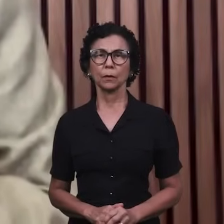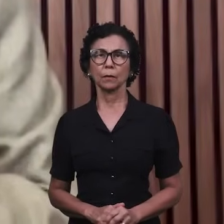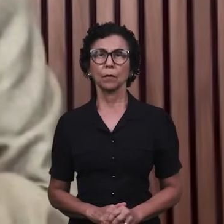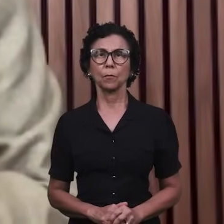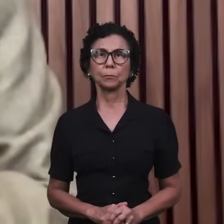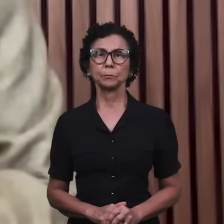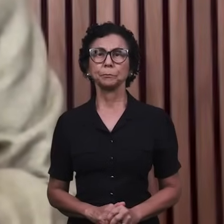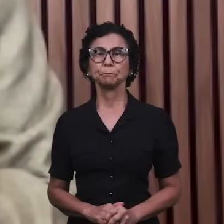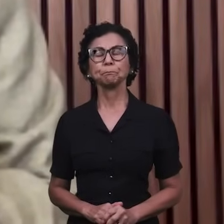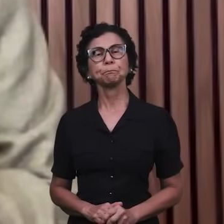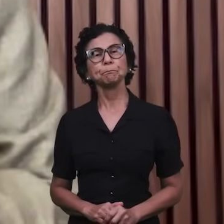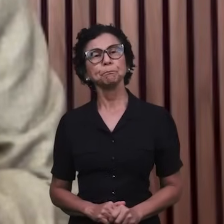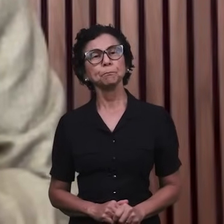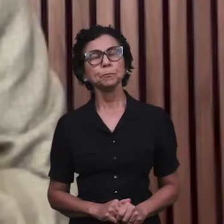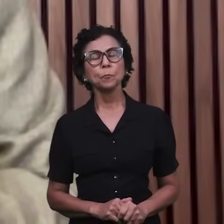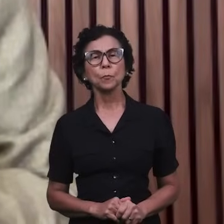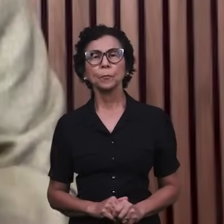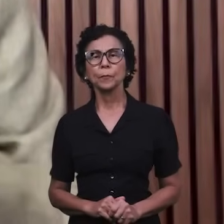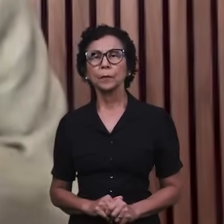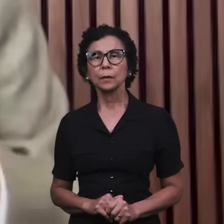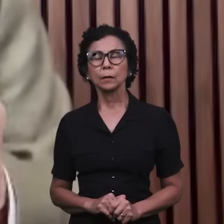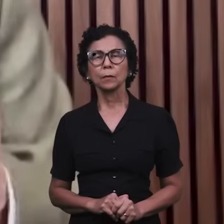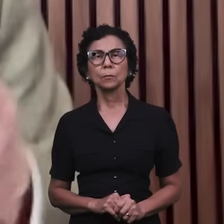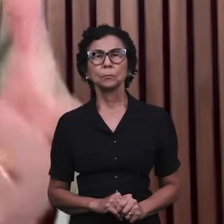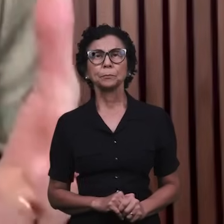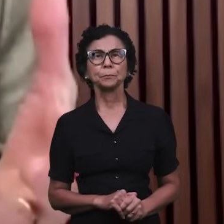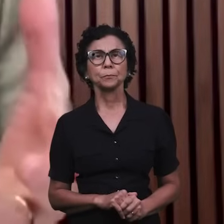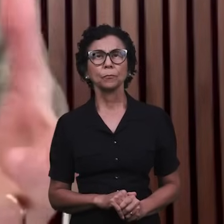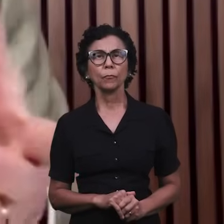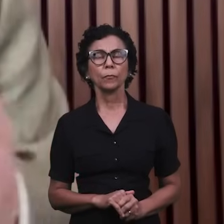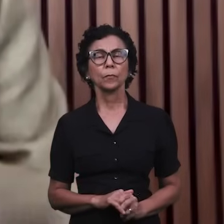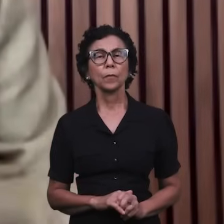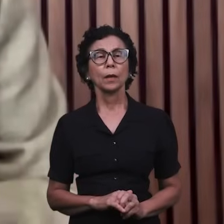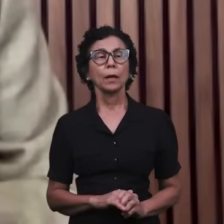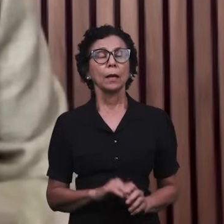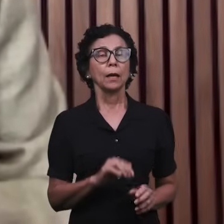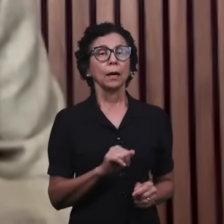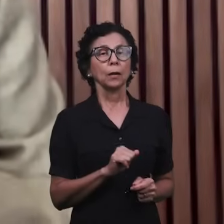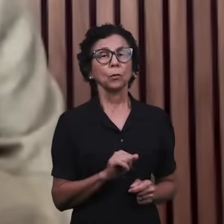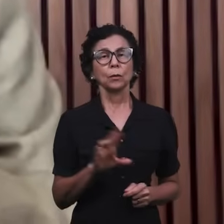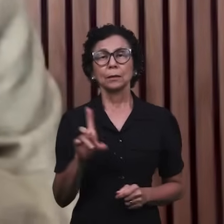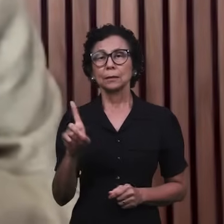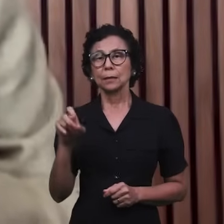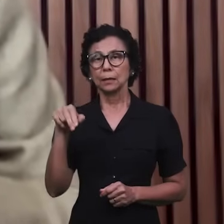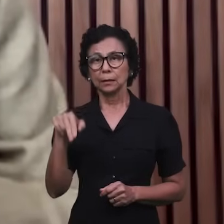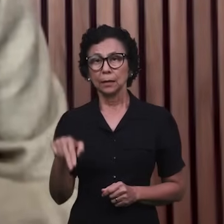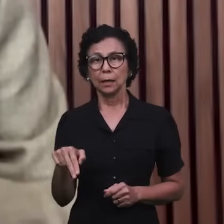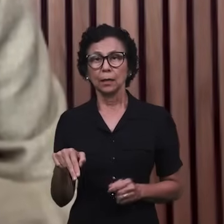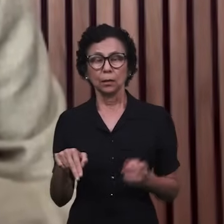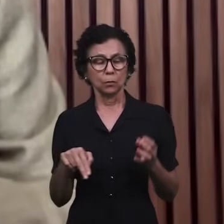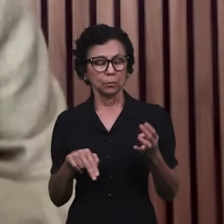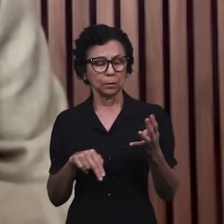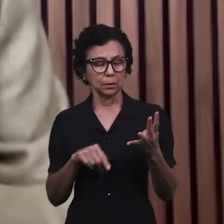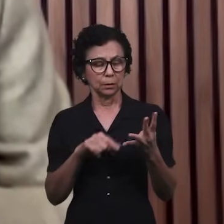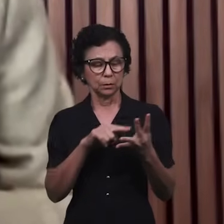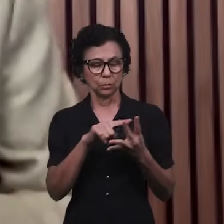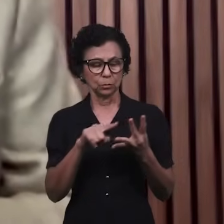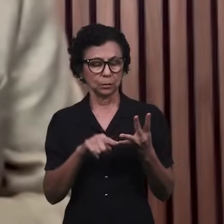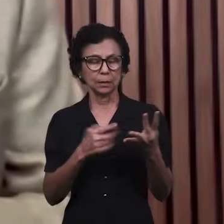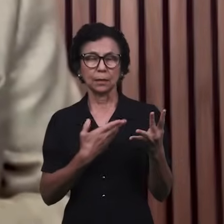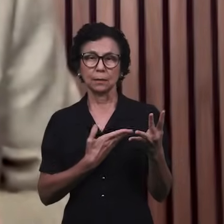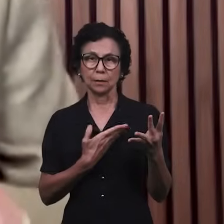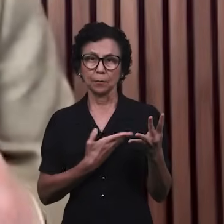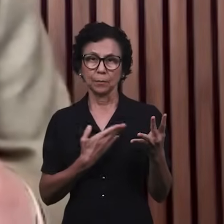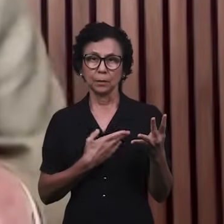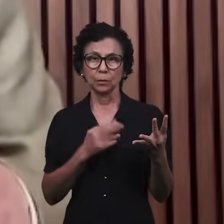Agora, você citou o nome de Nabucodonosor, mas o nome de Daniel e dos seus